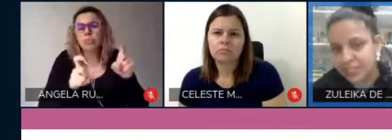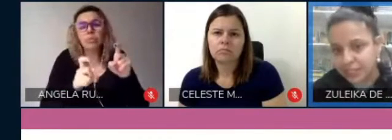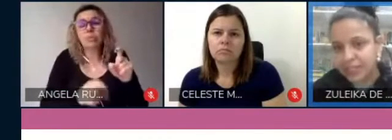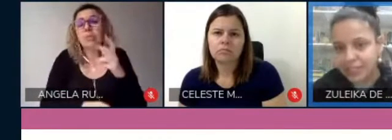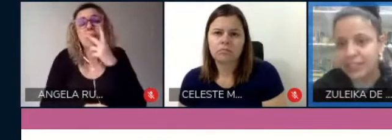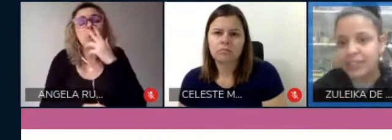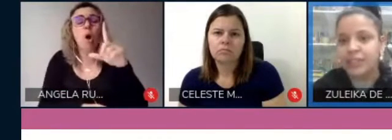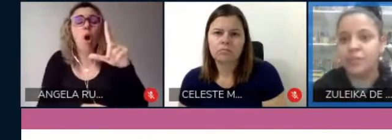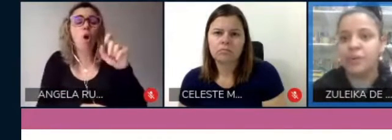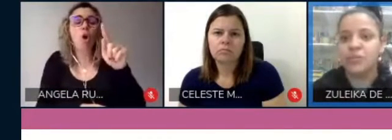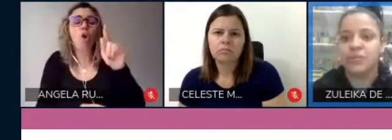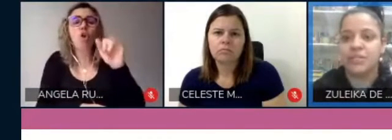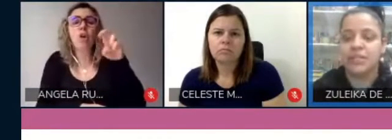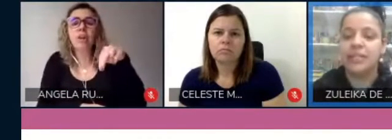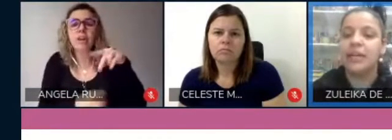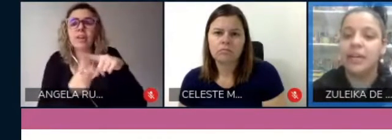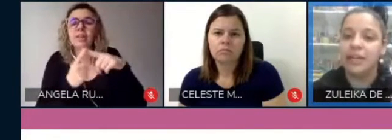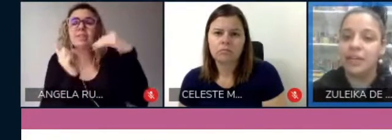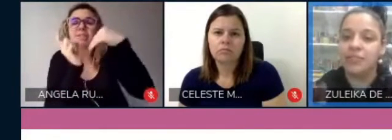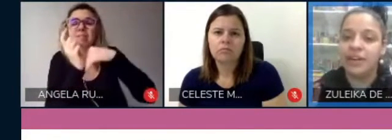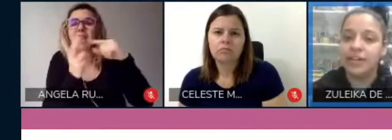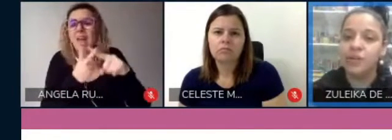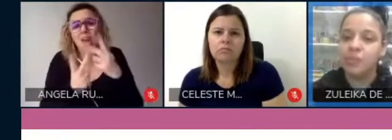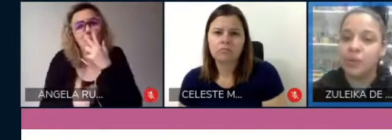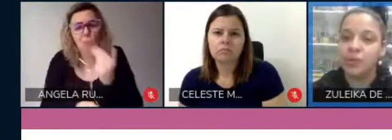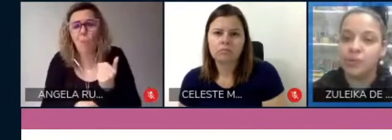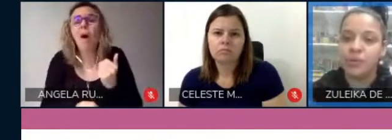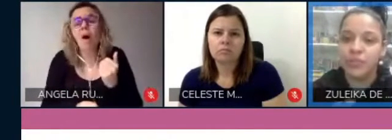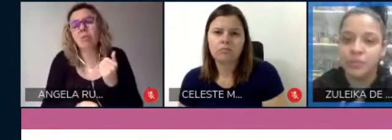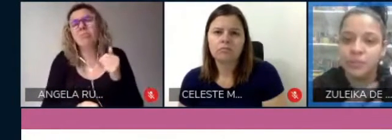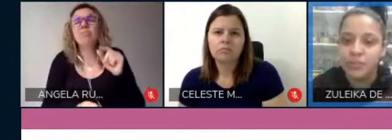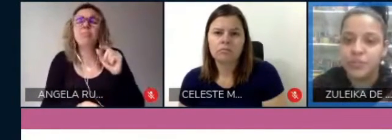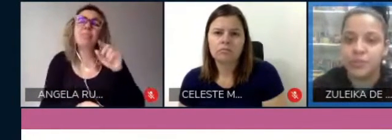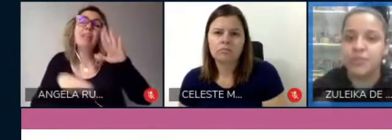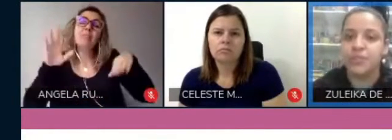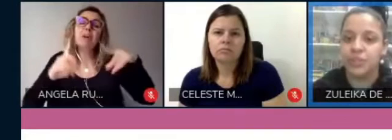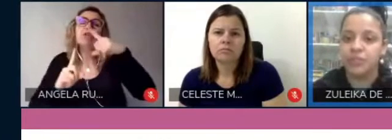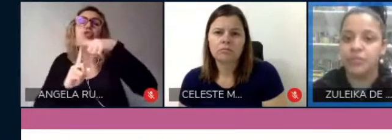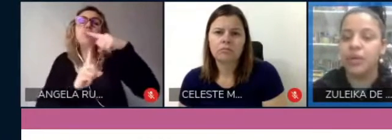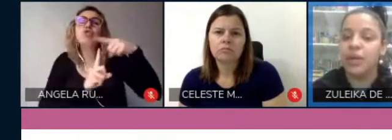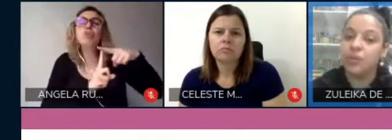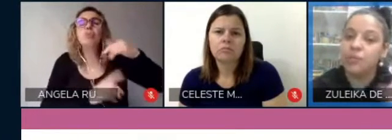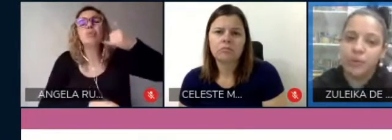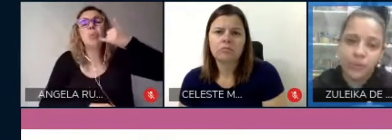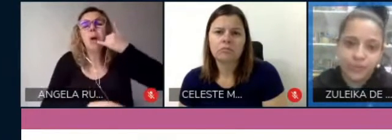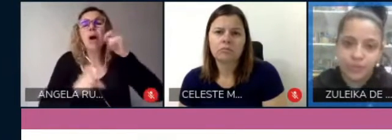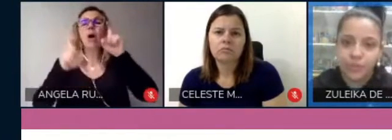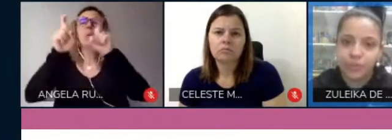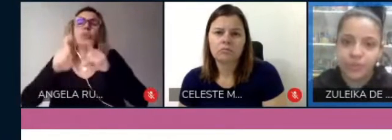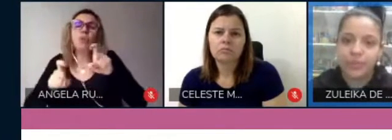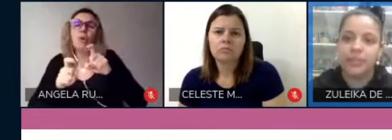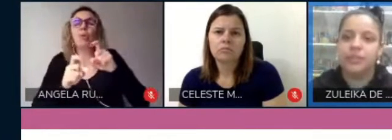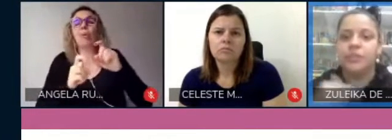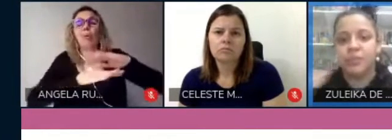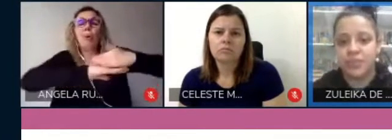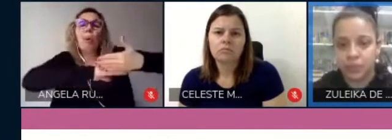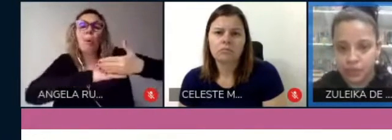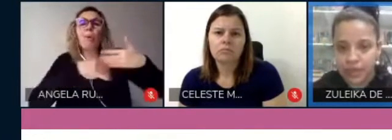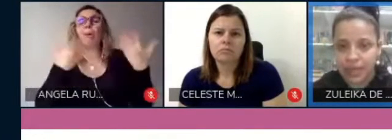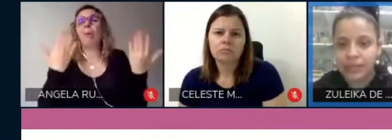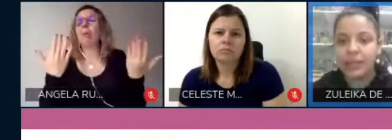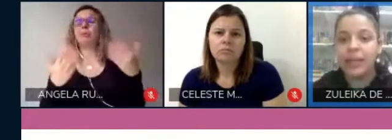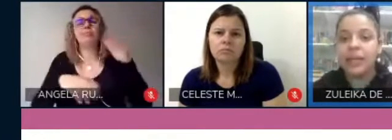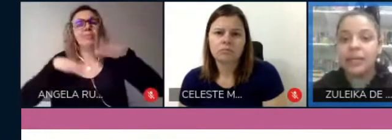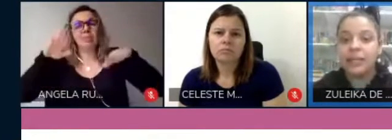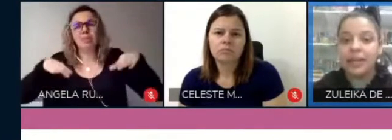um login e senha, né, que eu posso fazer, e aí varia um pouco do meu tipo de dispositivo, do meu notebook, do